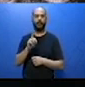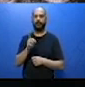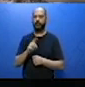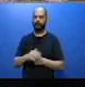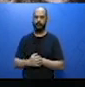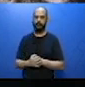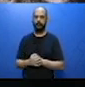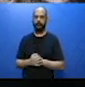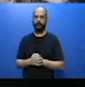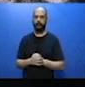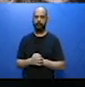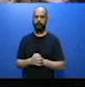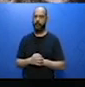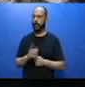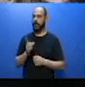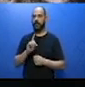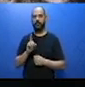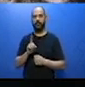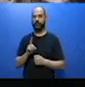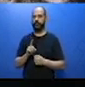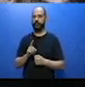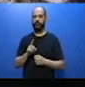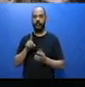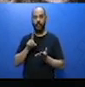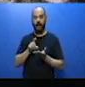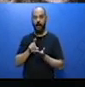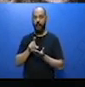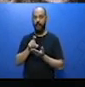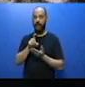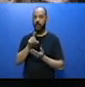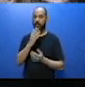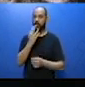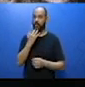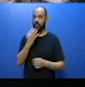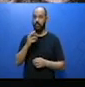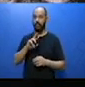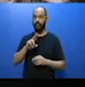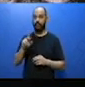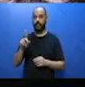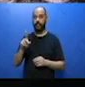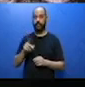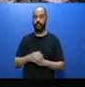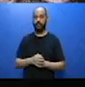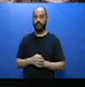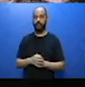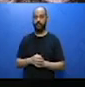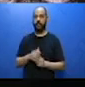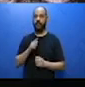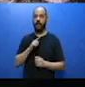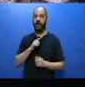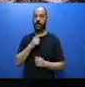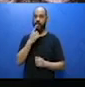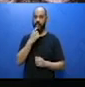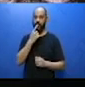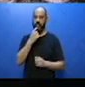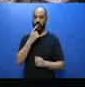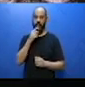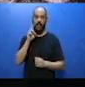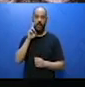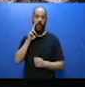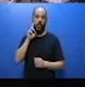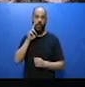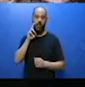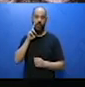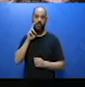Então, não. As minhocas possuem cores diferentes. Tem avermelhadas, rosadas